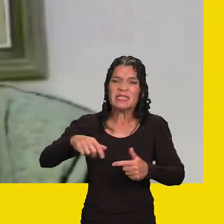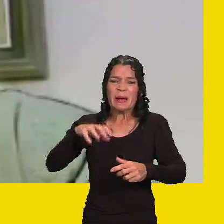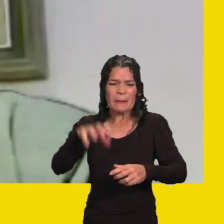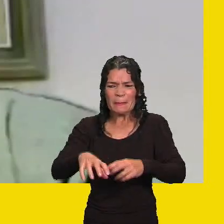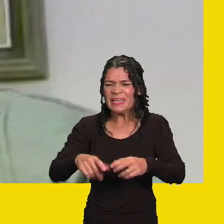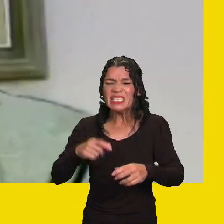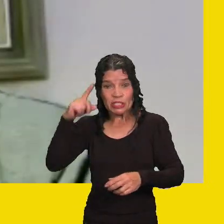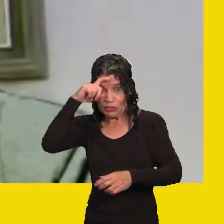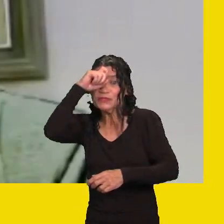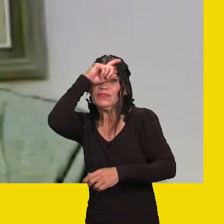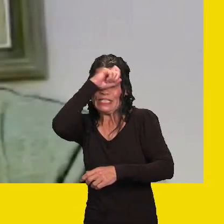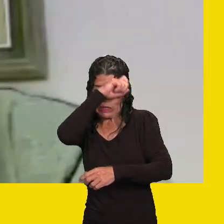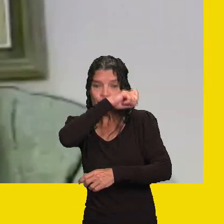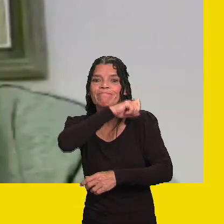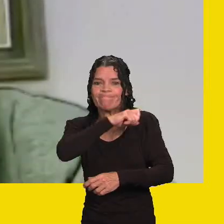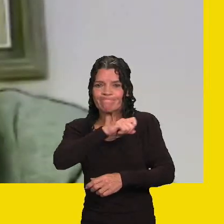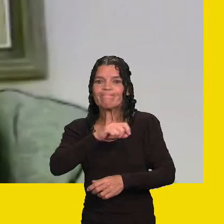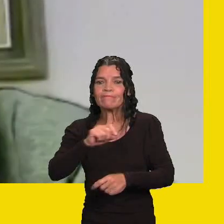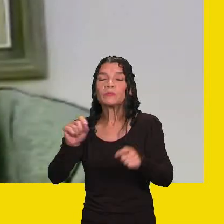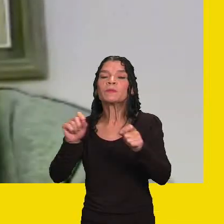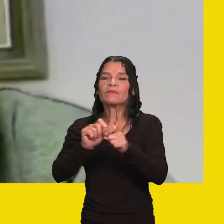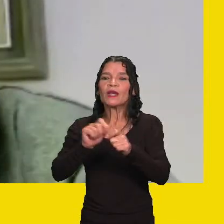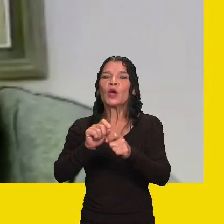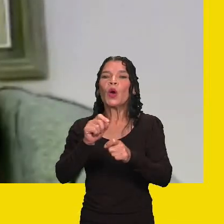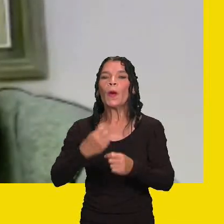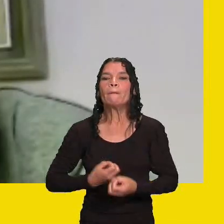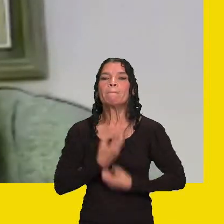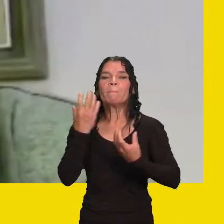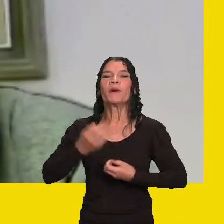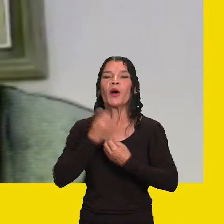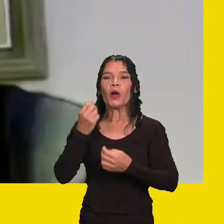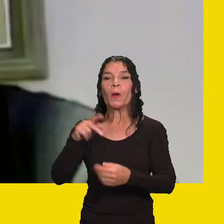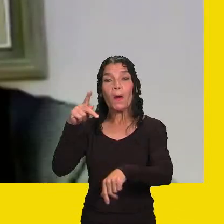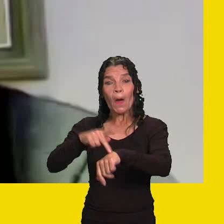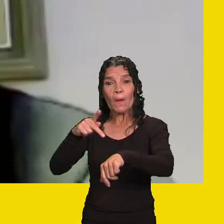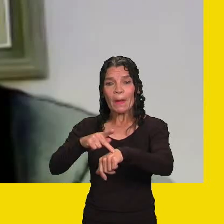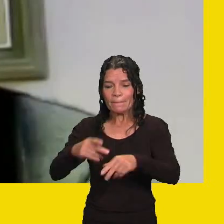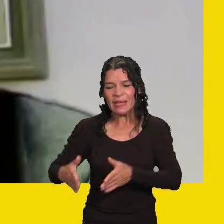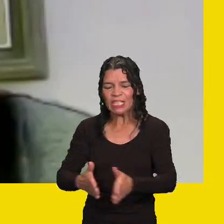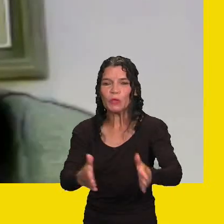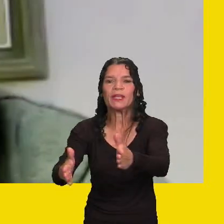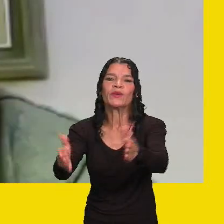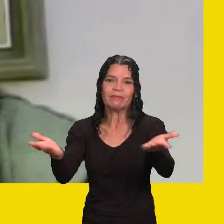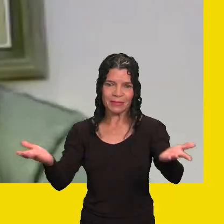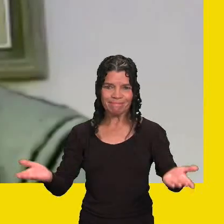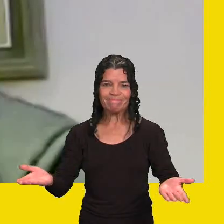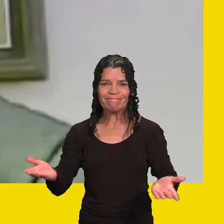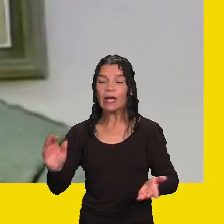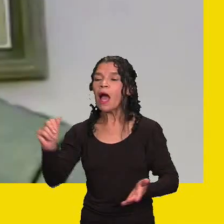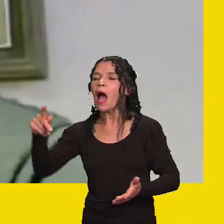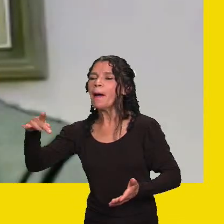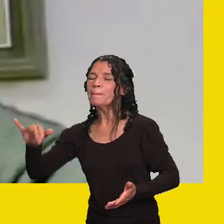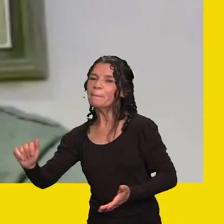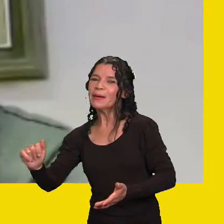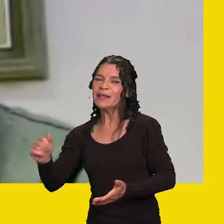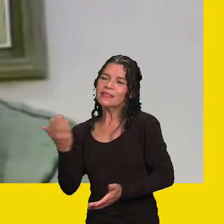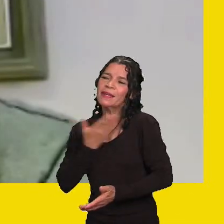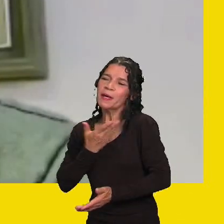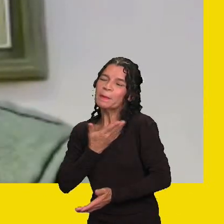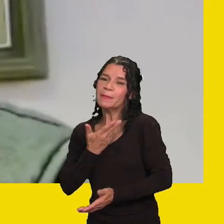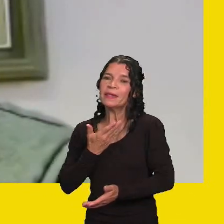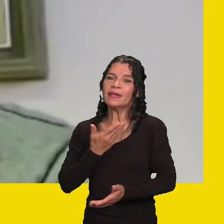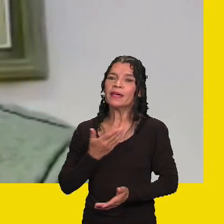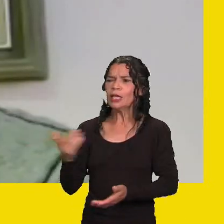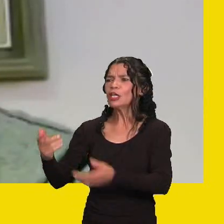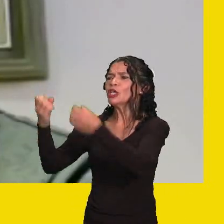caminho, como diz o famoso poema, que havia uma pedra no meio do caminho. Amanda, meu amor, minha amiga, vou passar